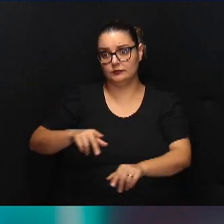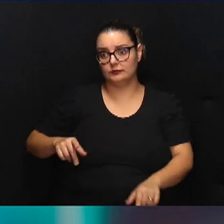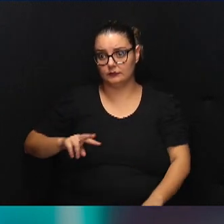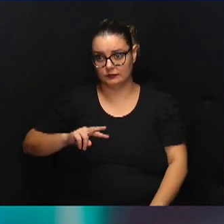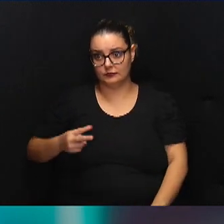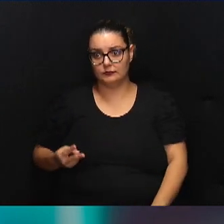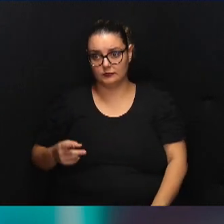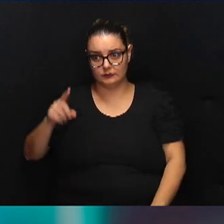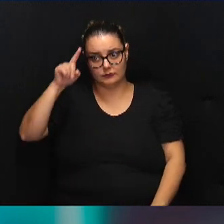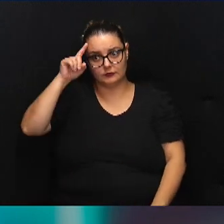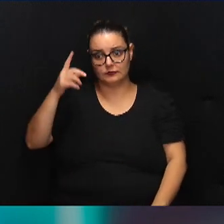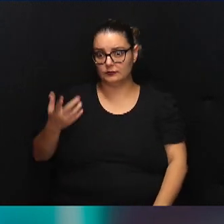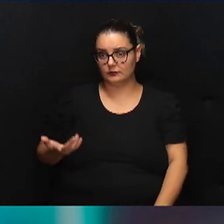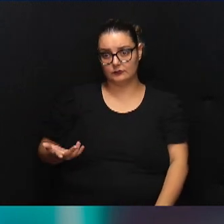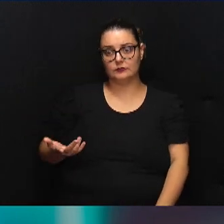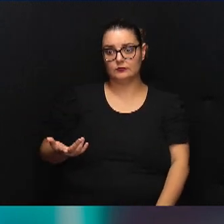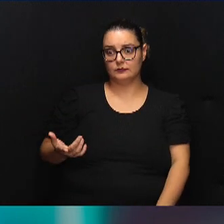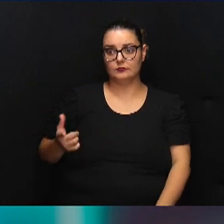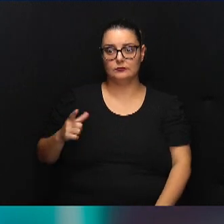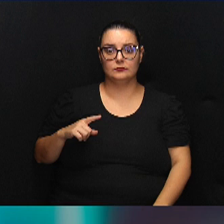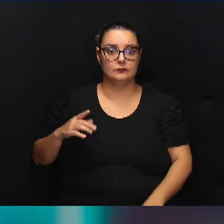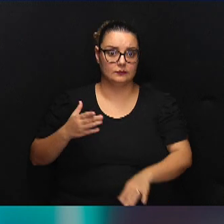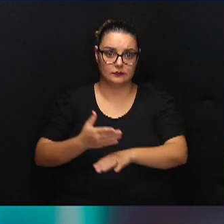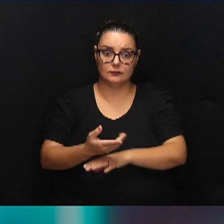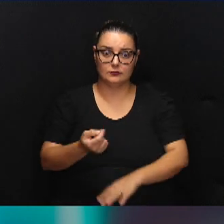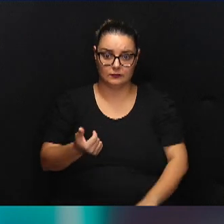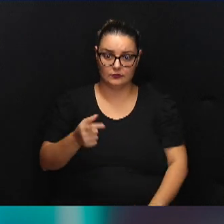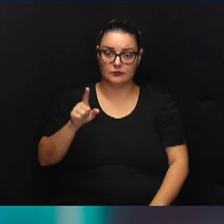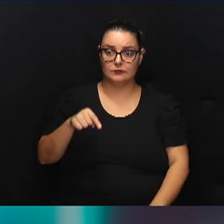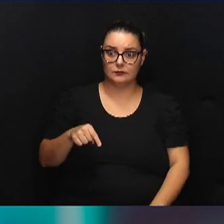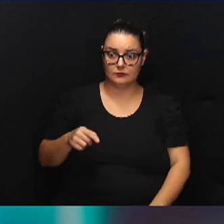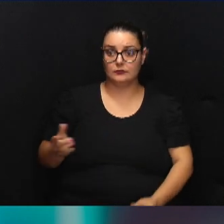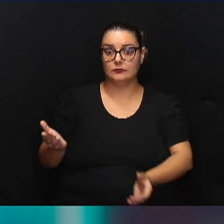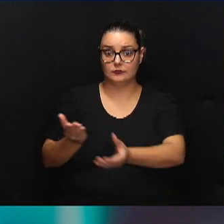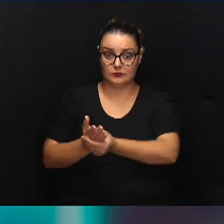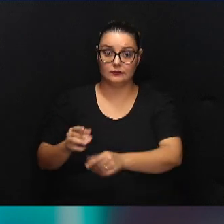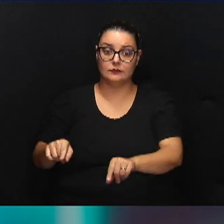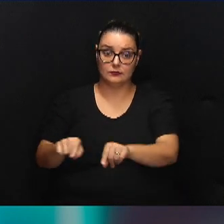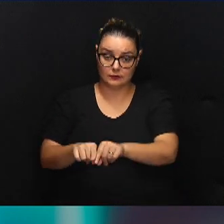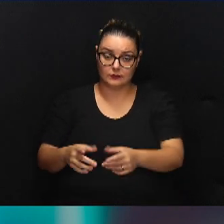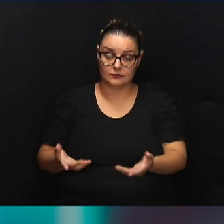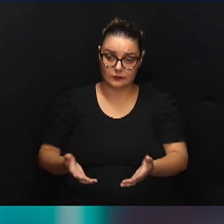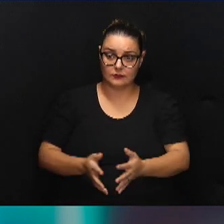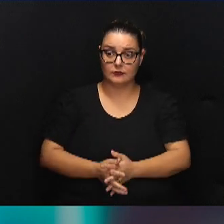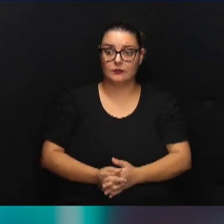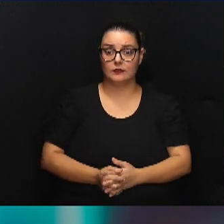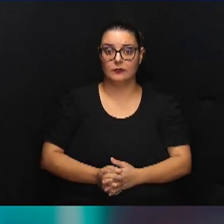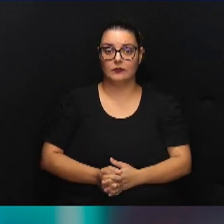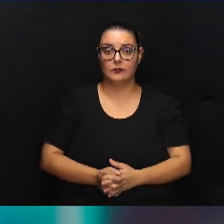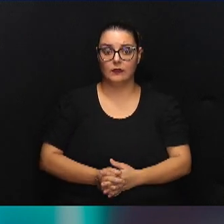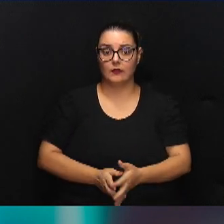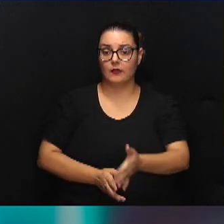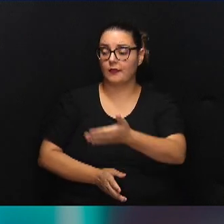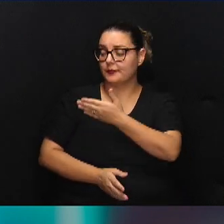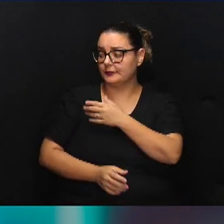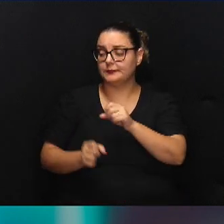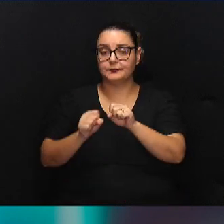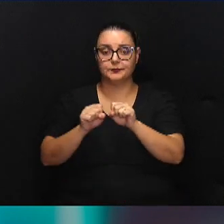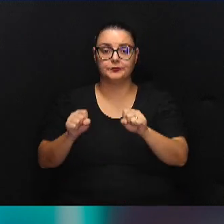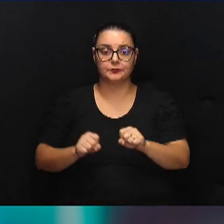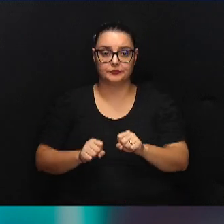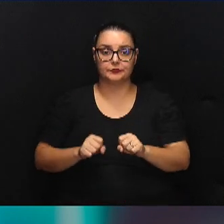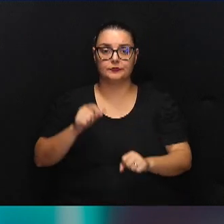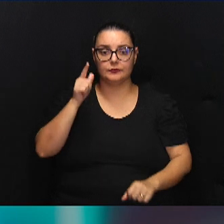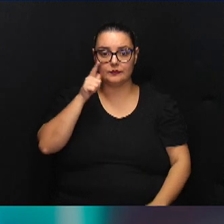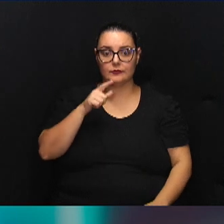gente realmente vai ter um acesso para poucos, né? Que acaba sendo judicializado também, né? Que é esse sistema aí que você vai